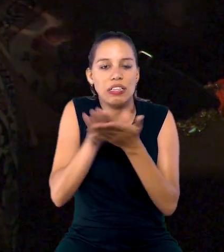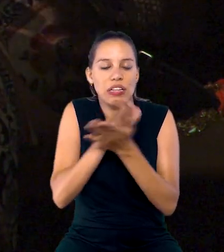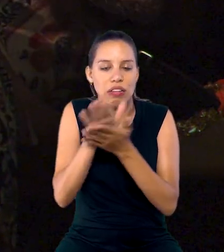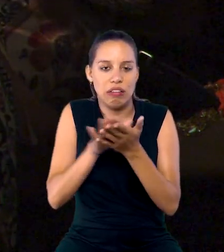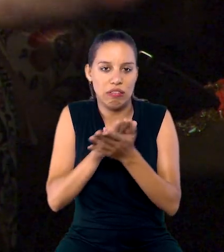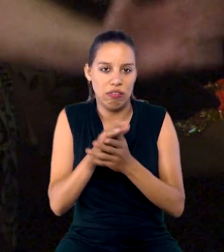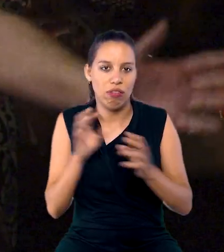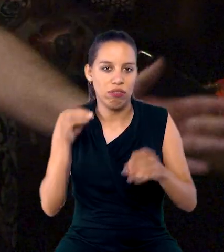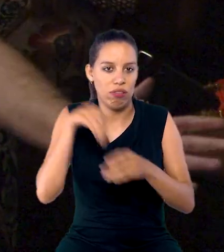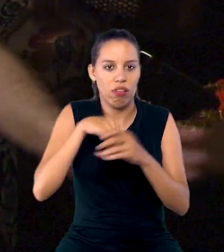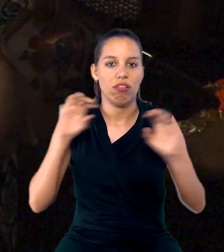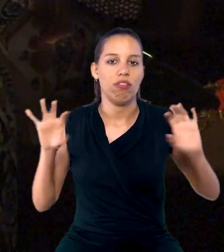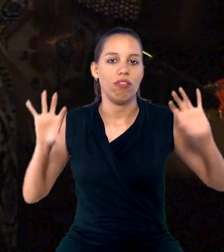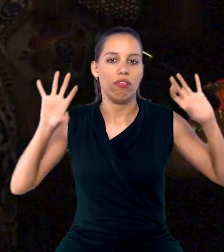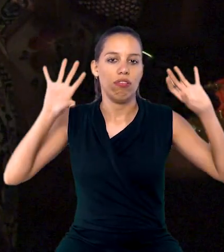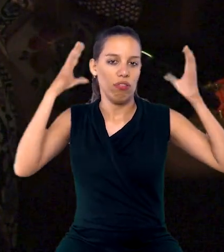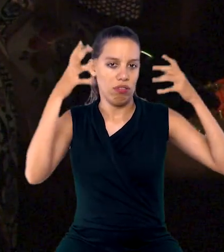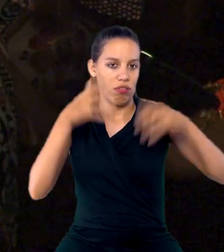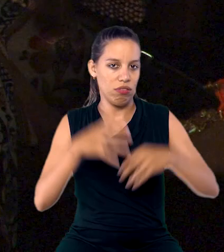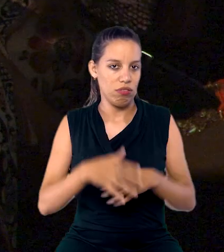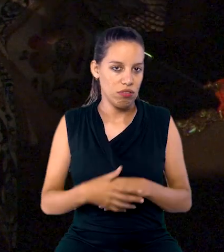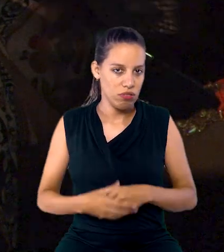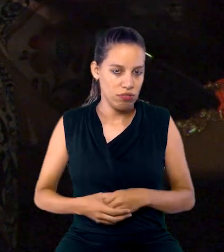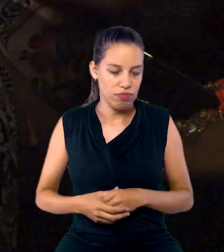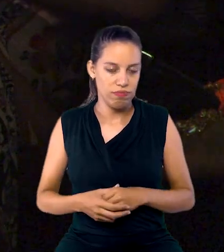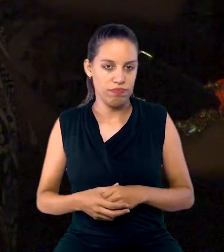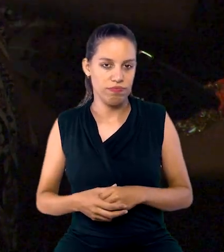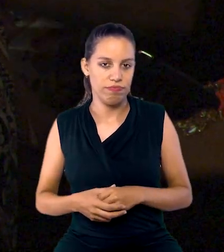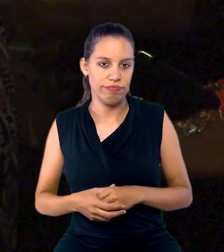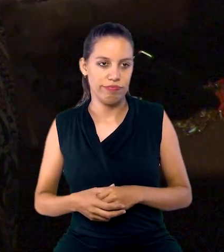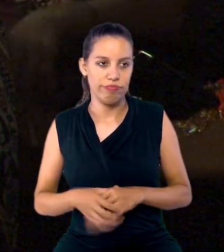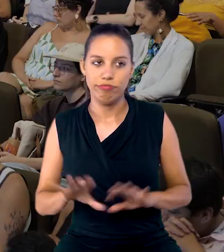relação a toda essa crise climática. Muito obrigado.